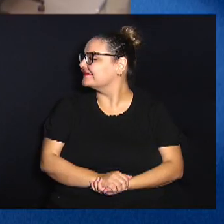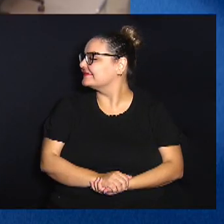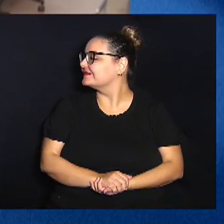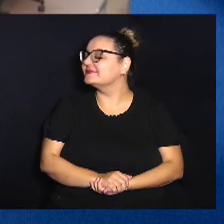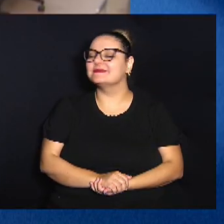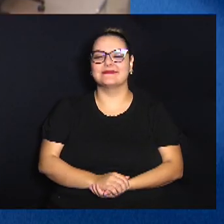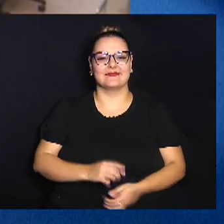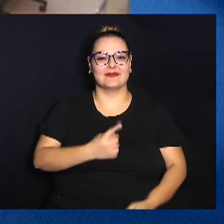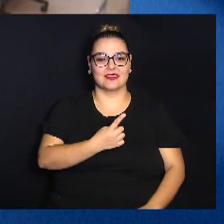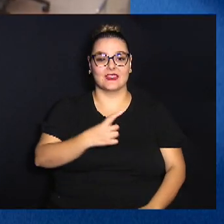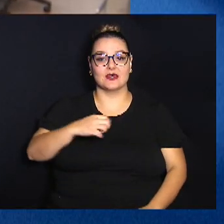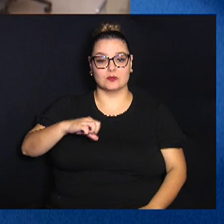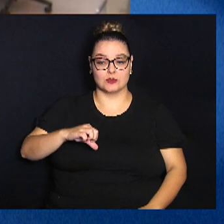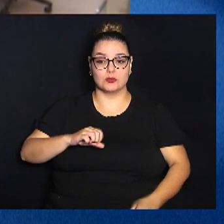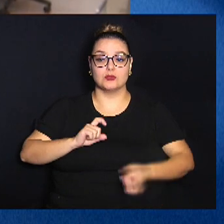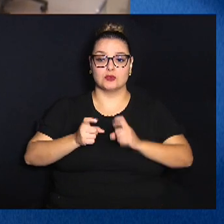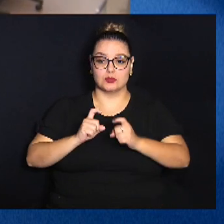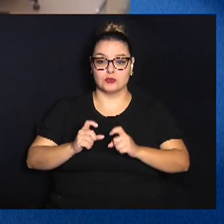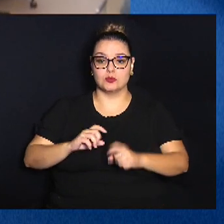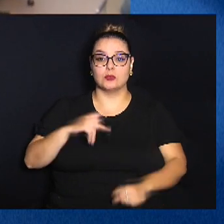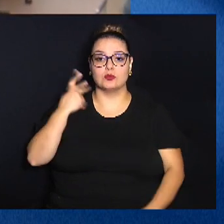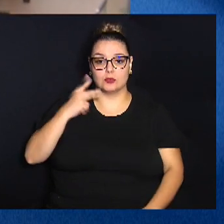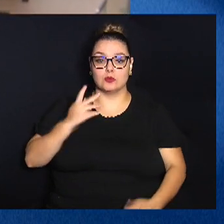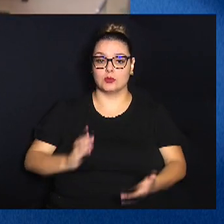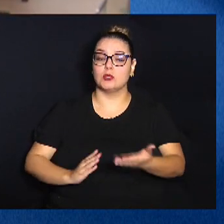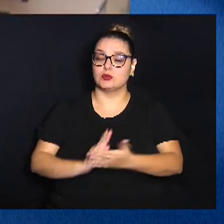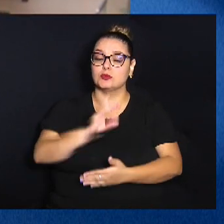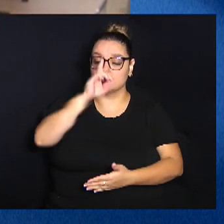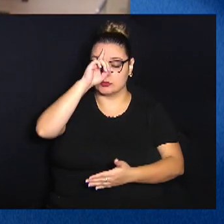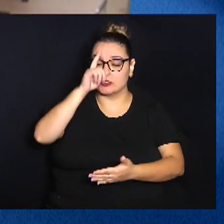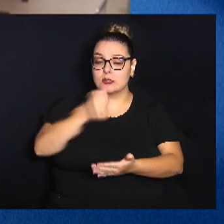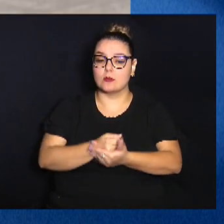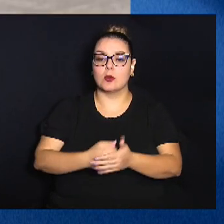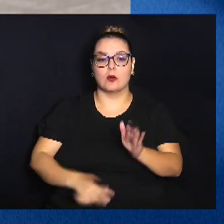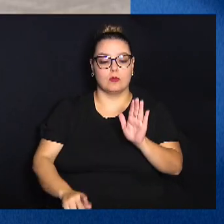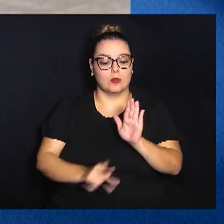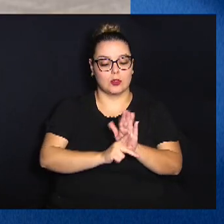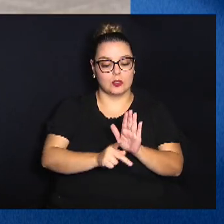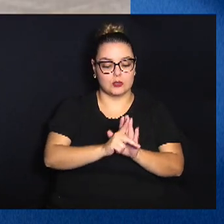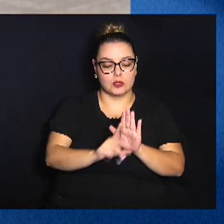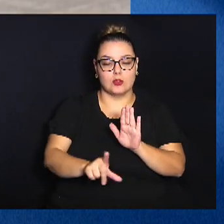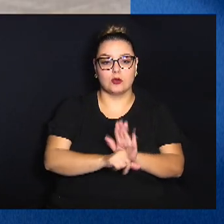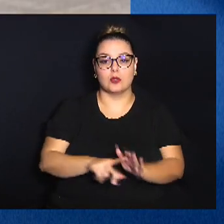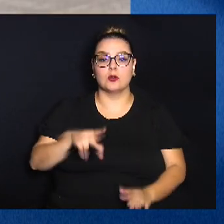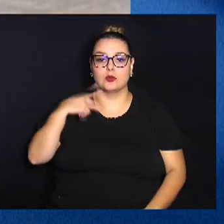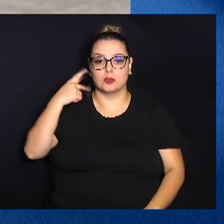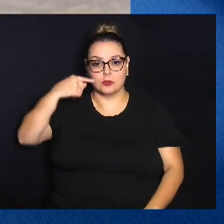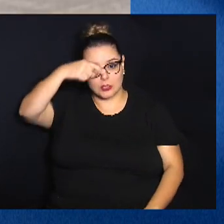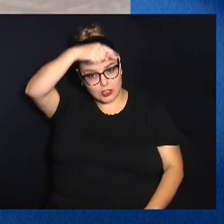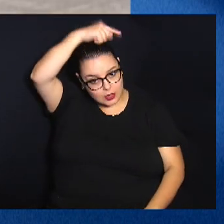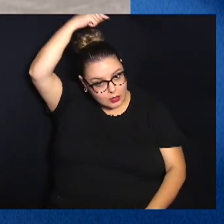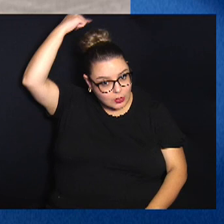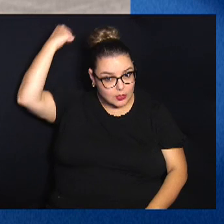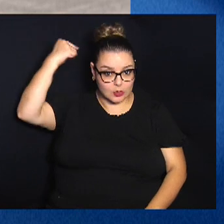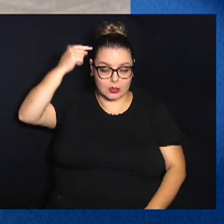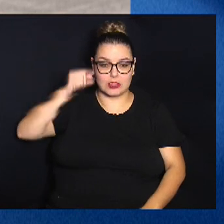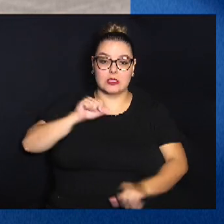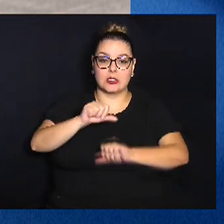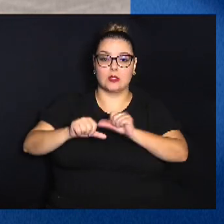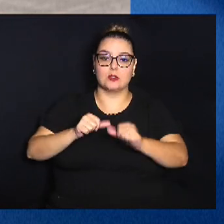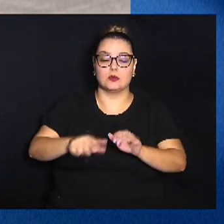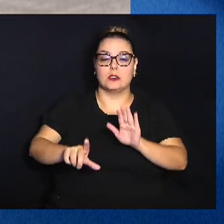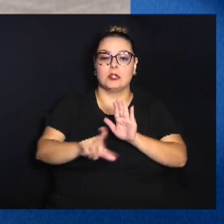19ª reunião ordinária, vereadores aprovam em definitivo o projeto de lei do vereador Paulo Gaspar, que altera a lei